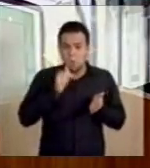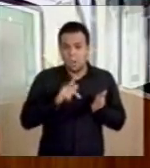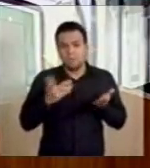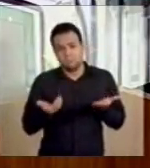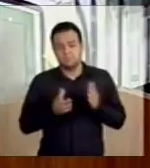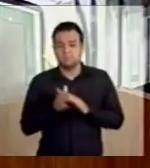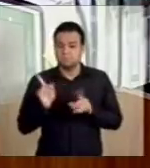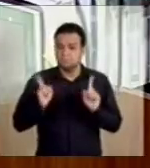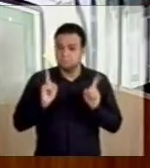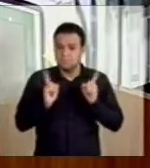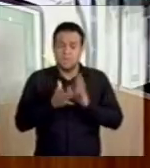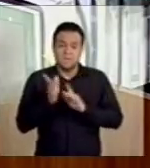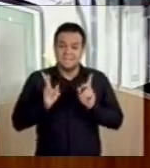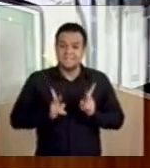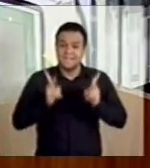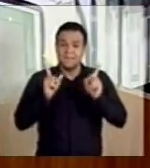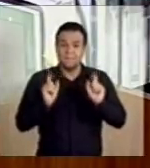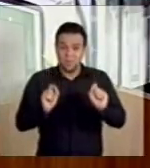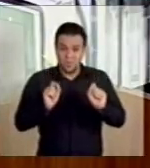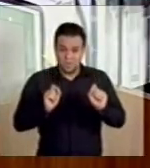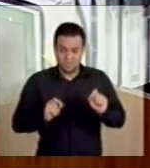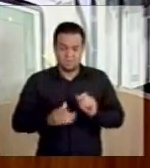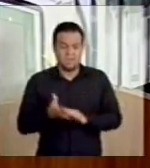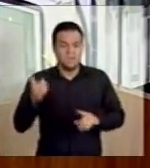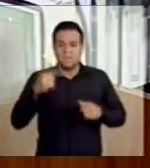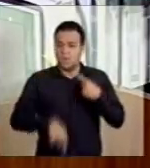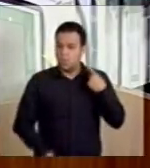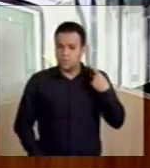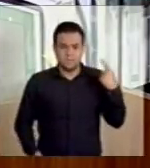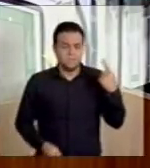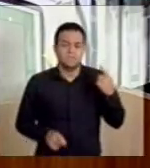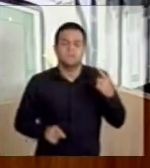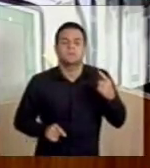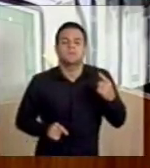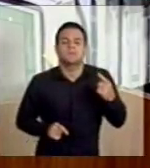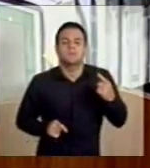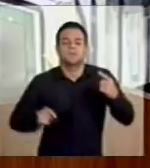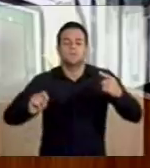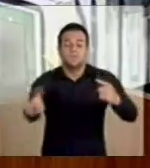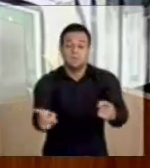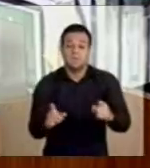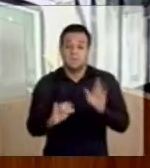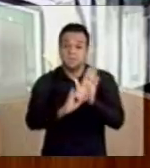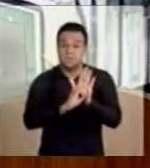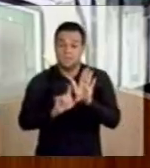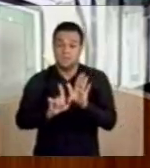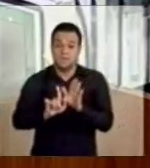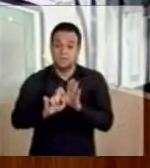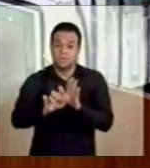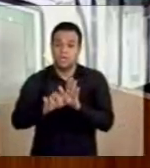sempre que tais elementos de identificação não coincidirem com a identidade de gênero, tal